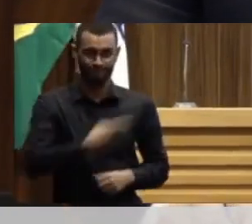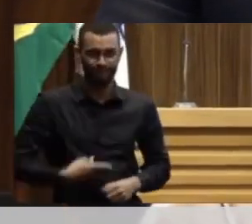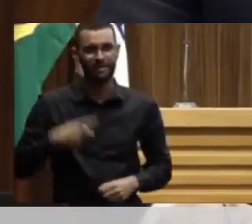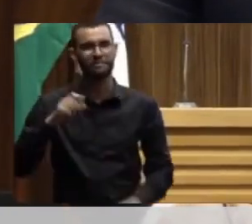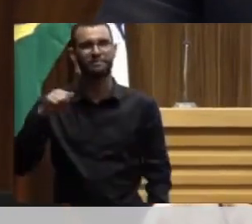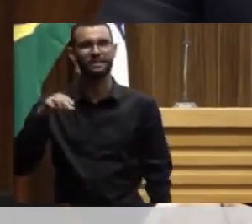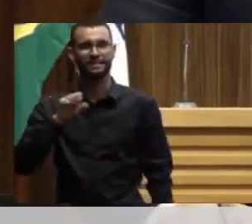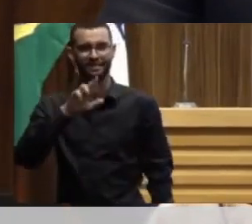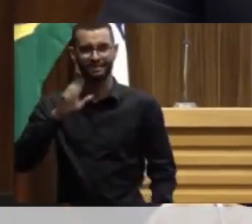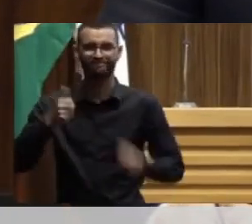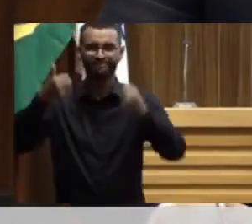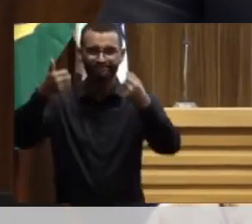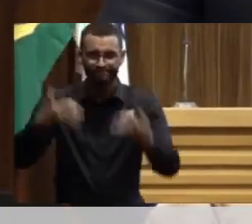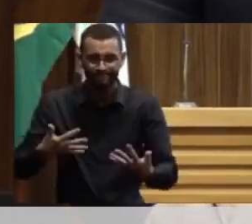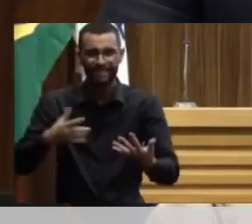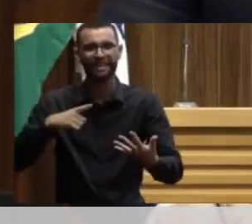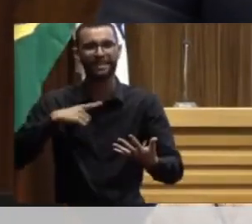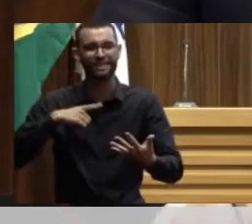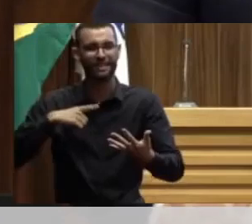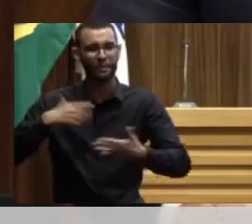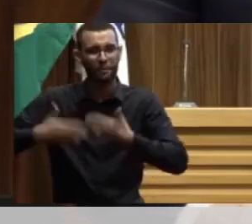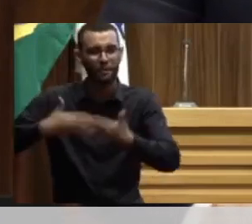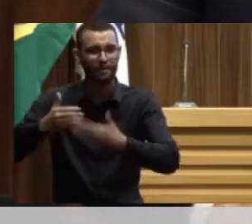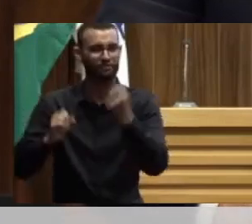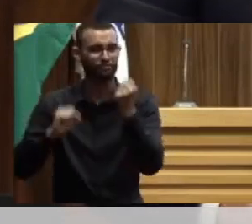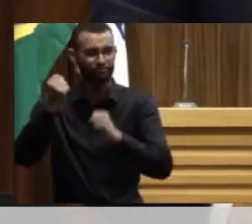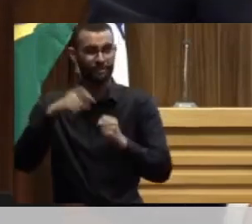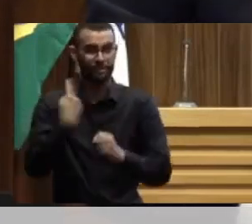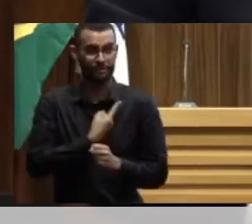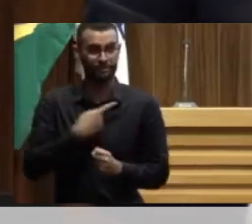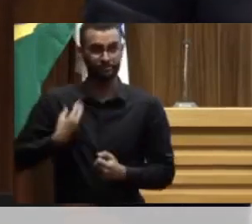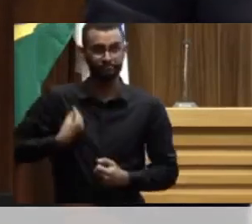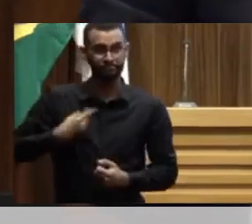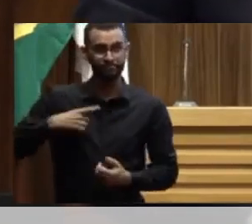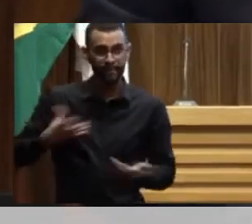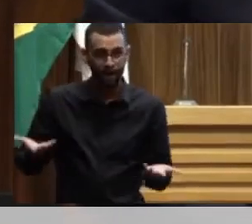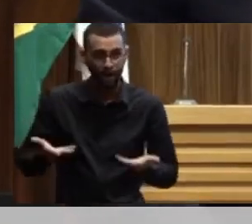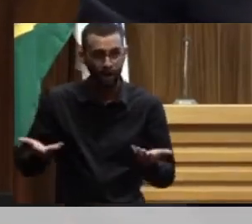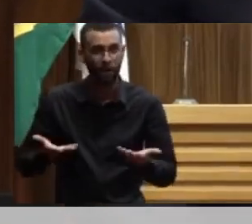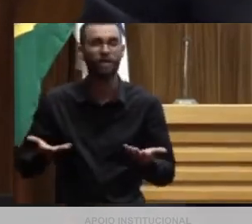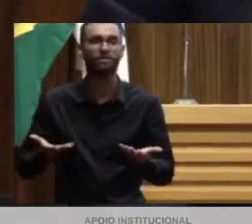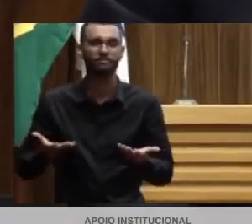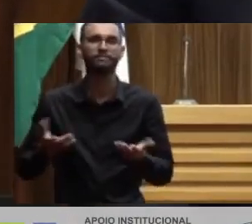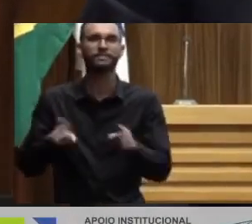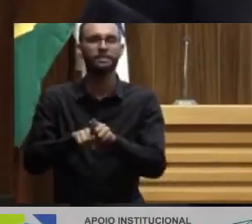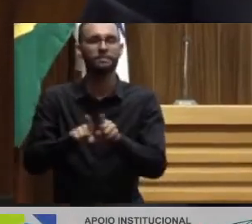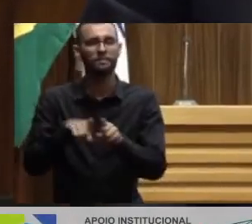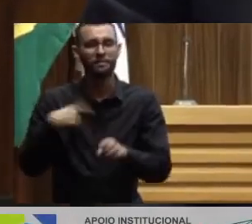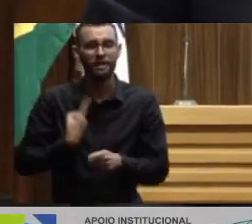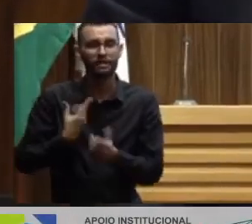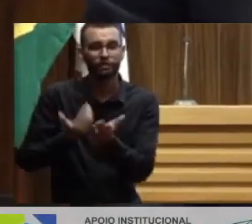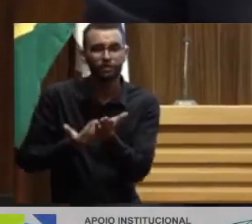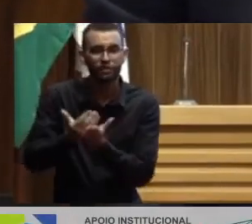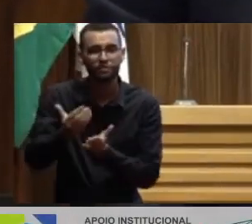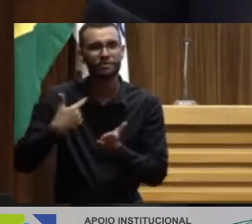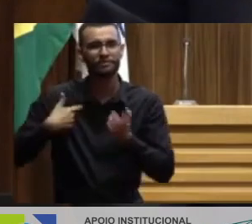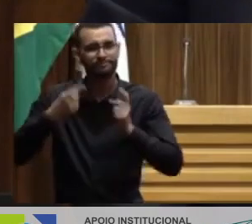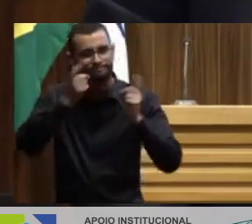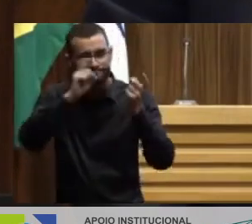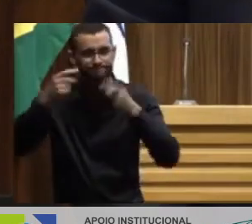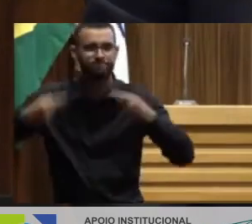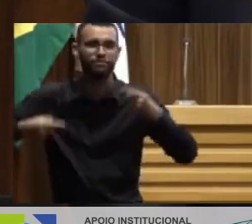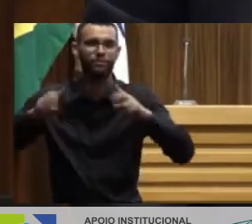de desindustrialização que nós vivenciamos e partimos, portanto, para essa política